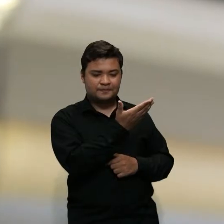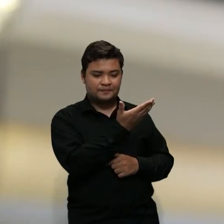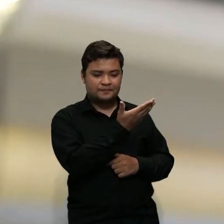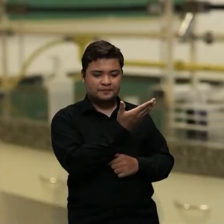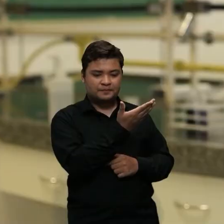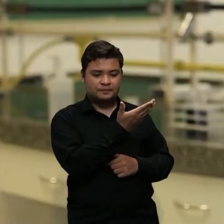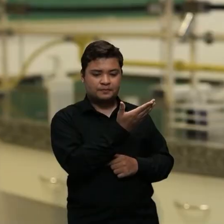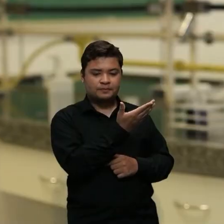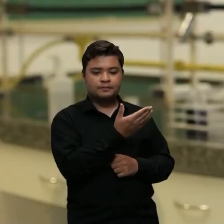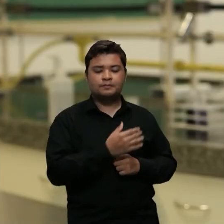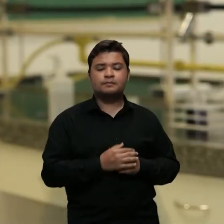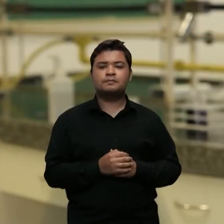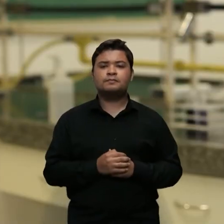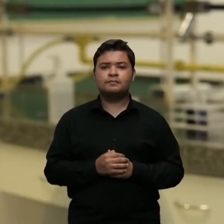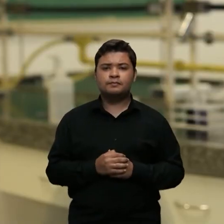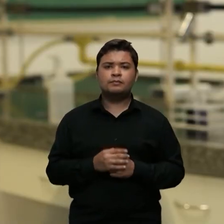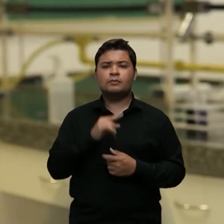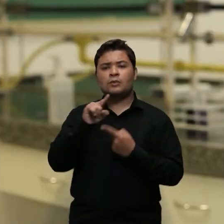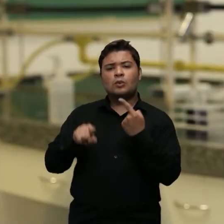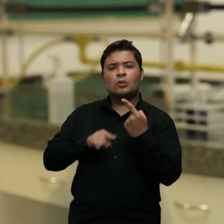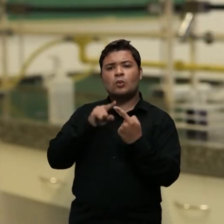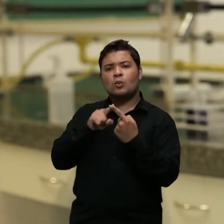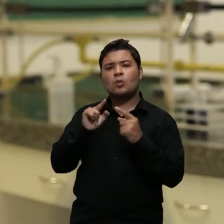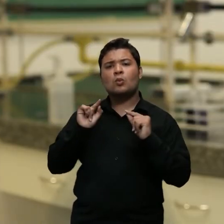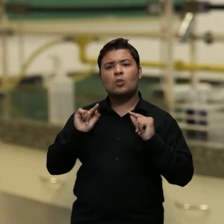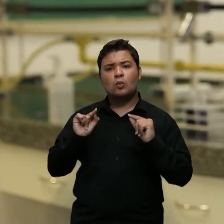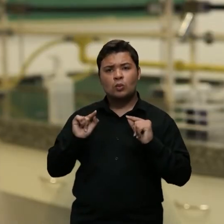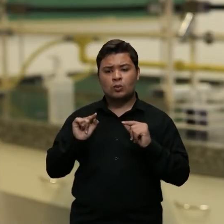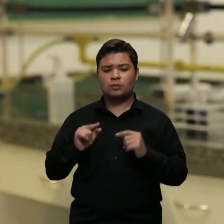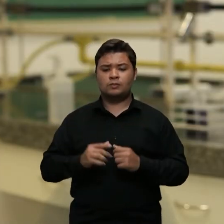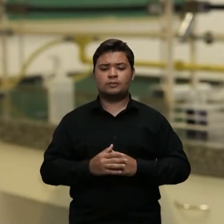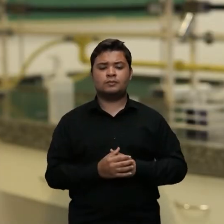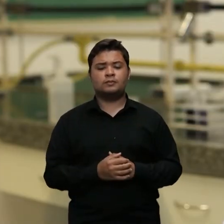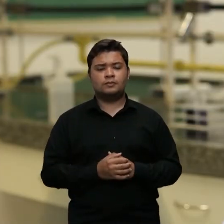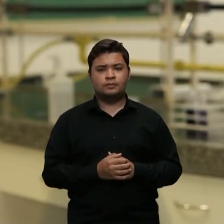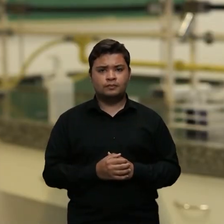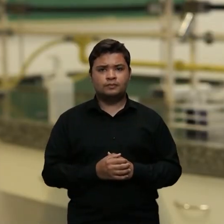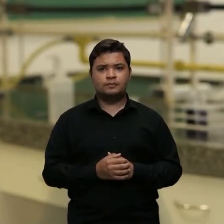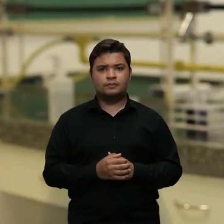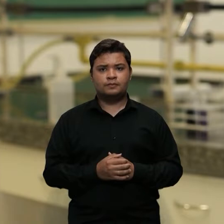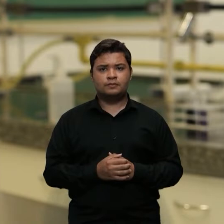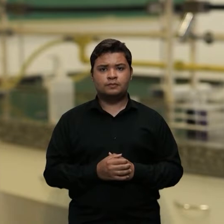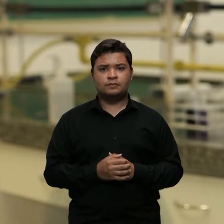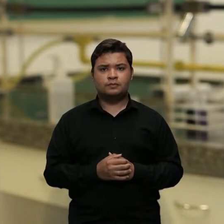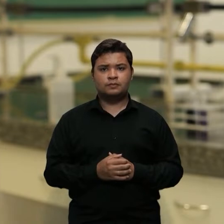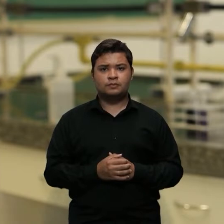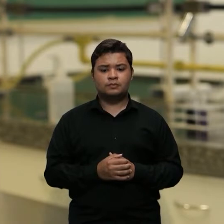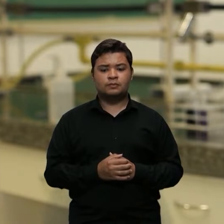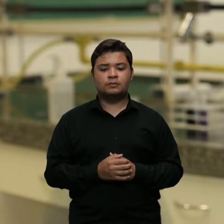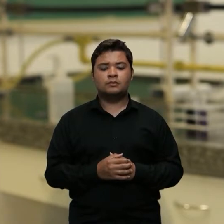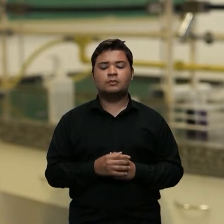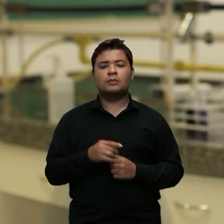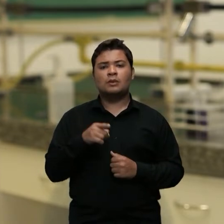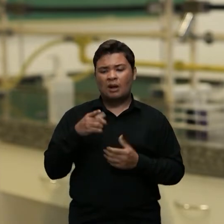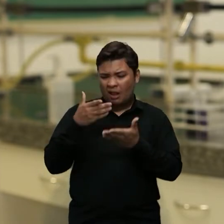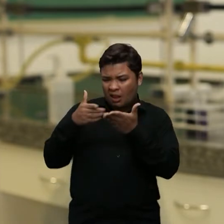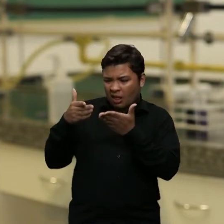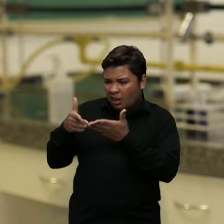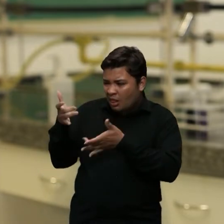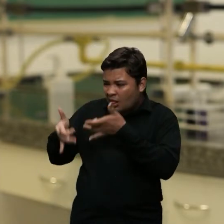ensaio. A ideia inicial era que gerasse uma quantidade menor de